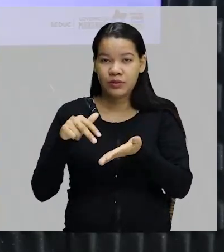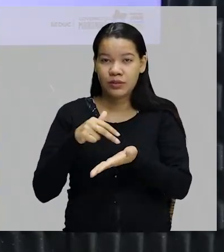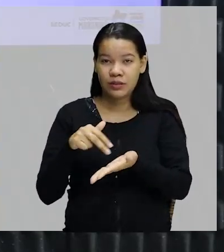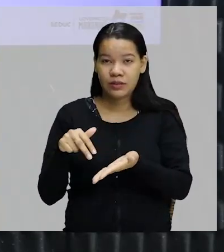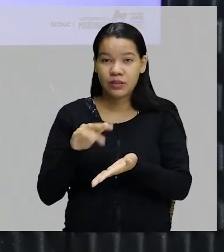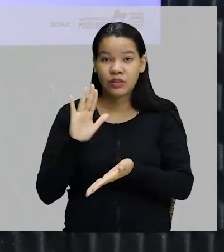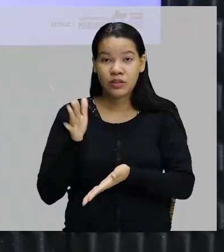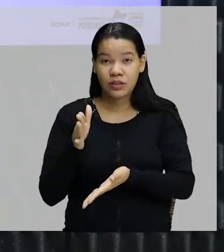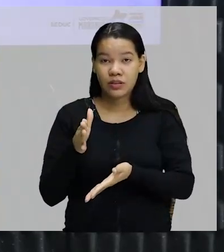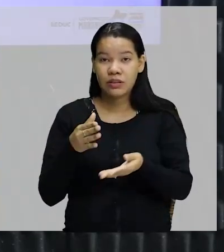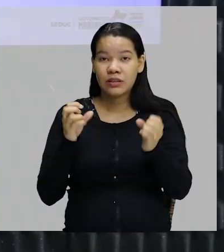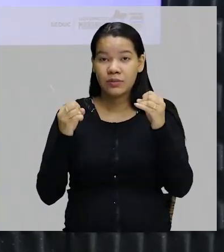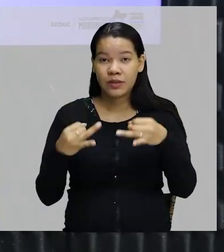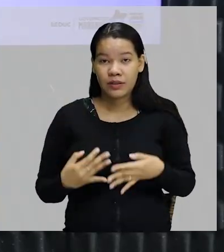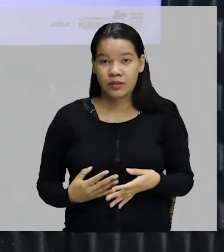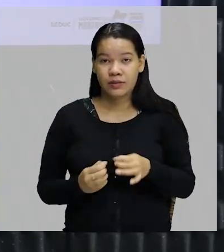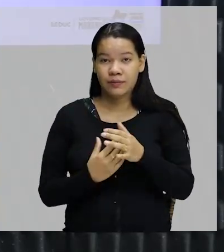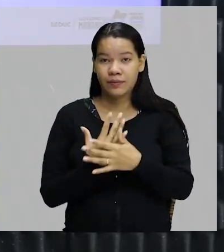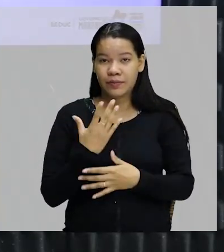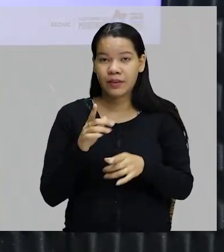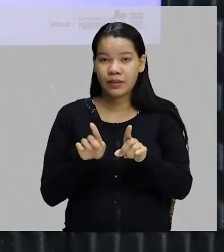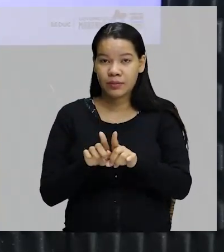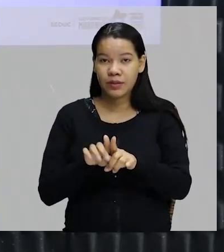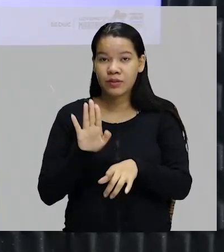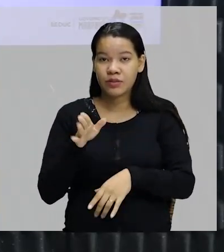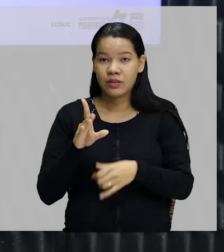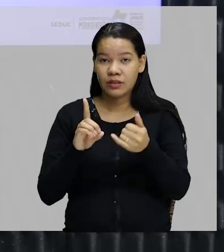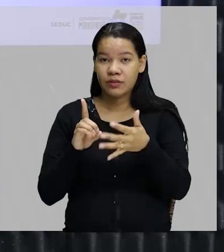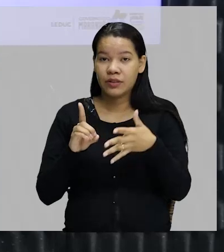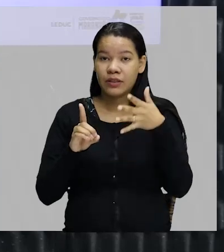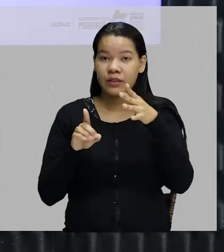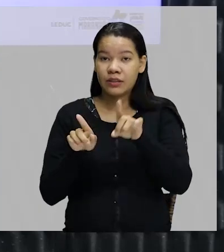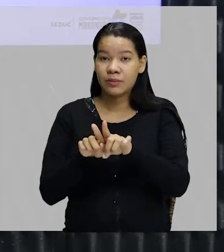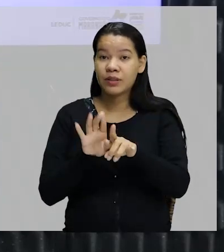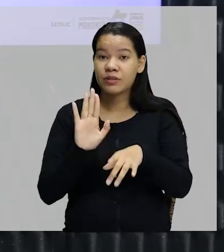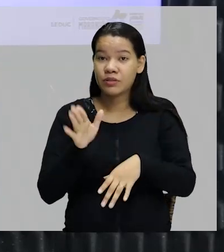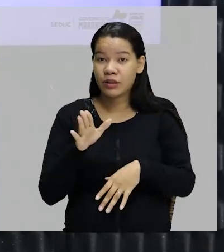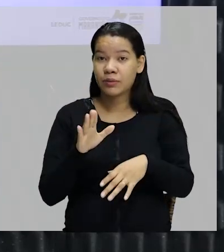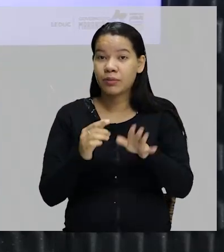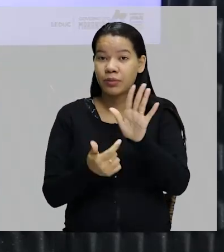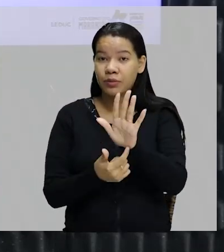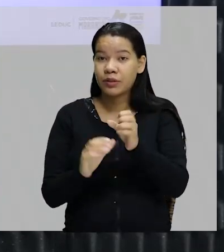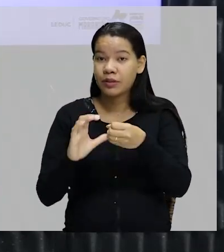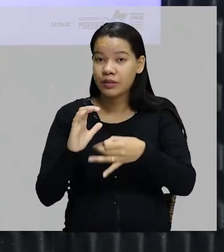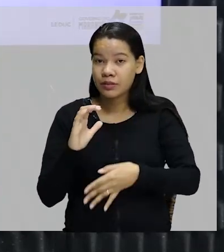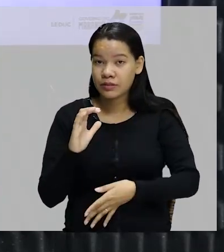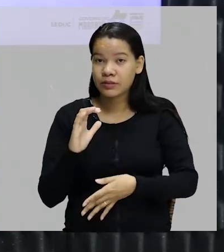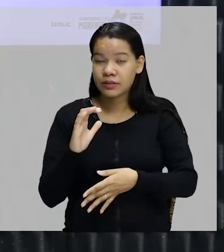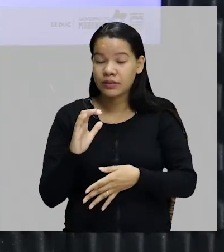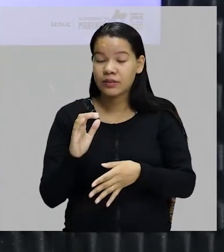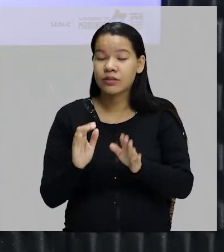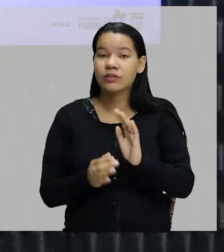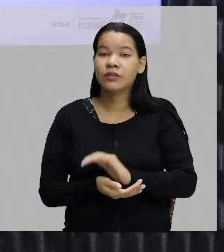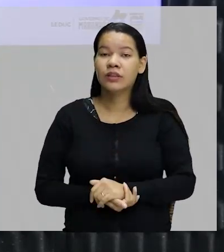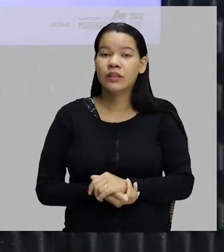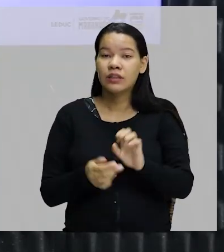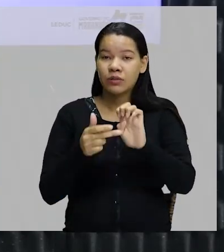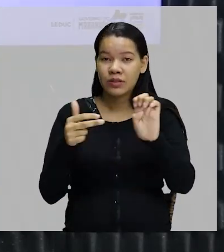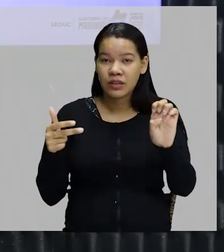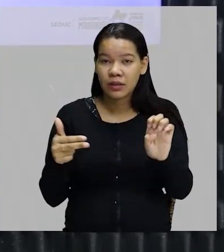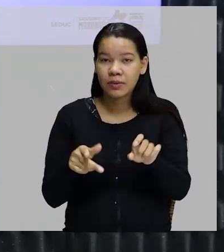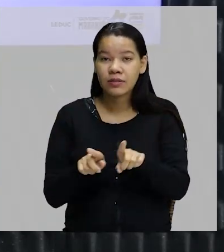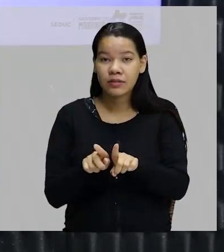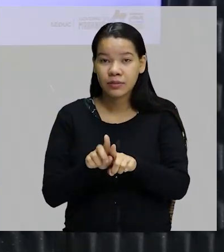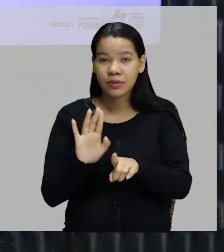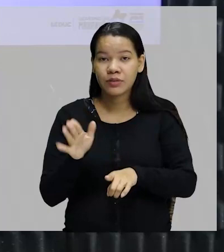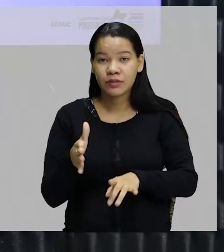já defini, já classifiquei as danças, já falei sobre os elementos estruturantes da dança, nós já